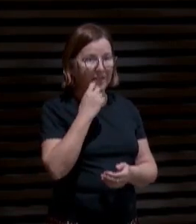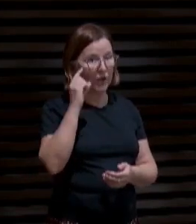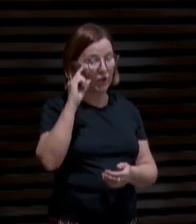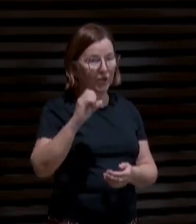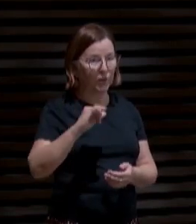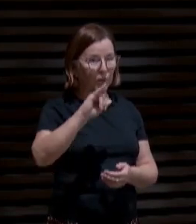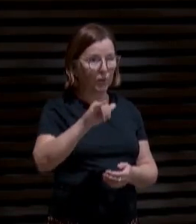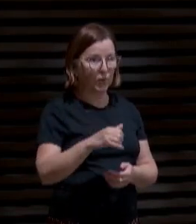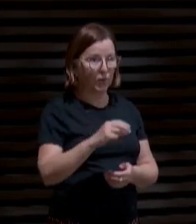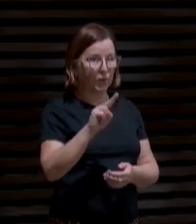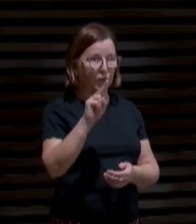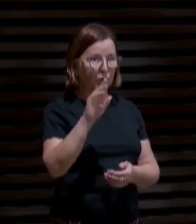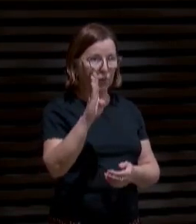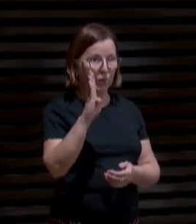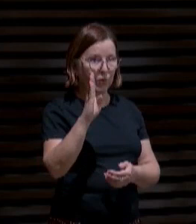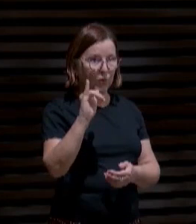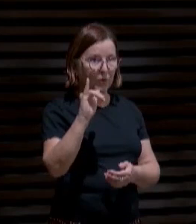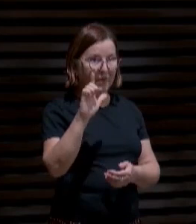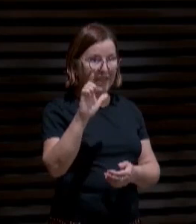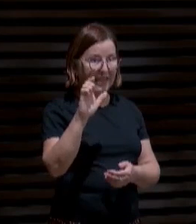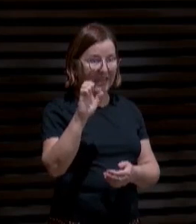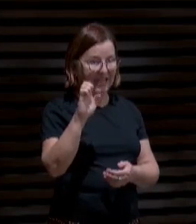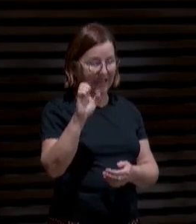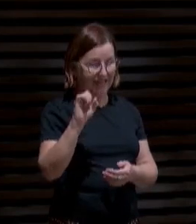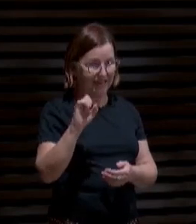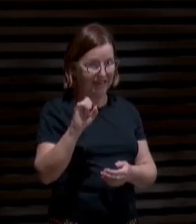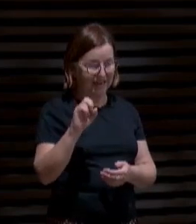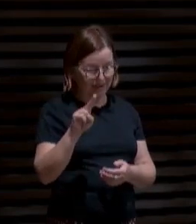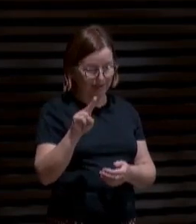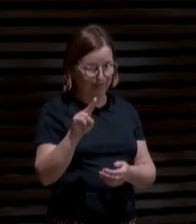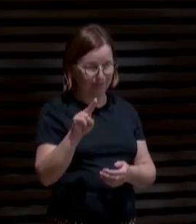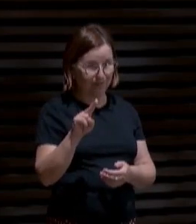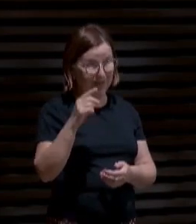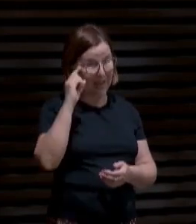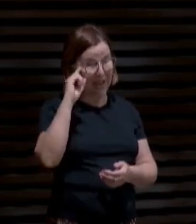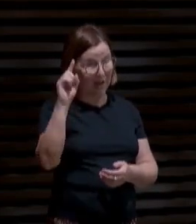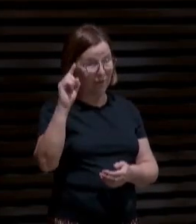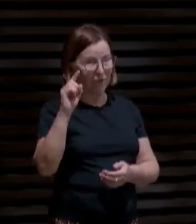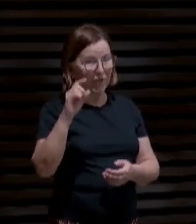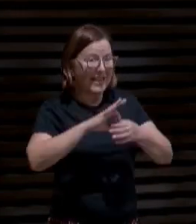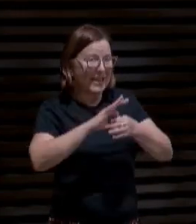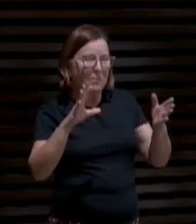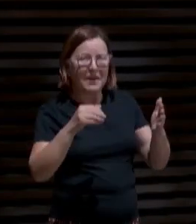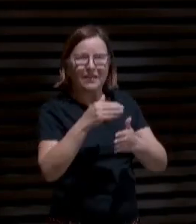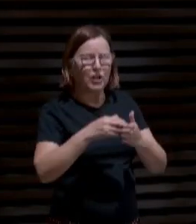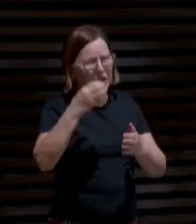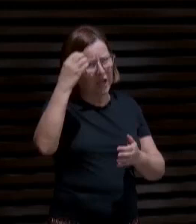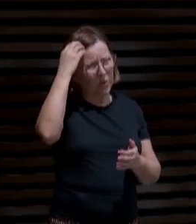o dia aceitável do Senhor, de libertação de toda a culpa, de toda a vergonha, de toda a